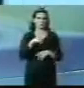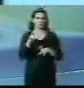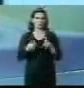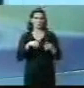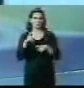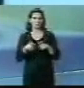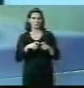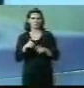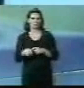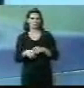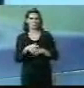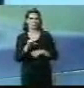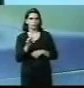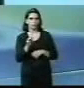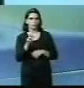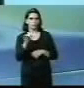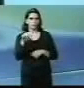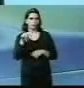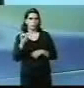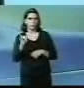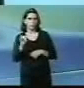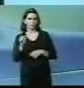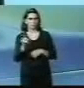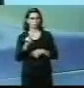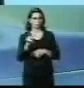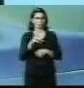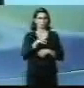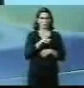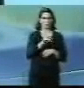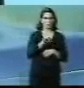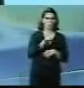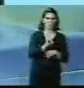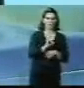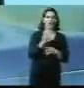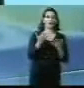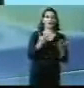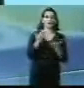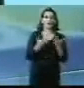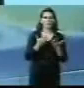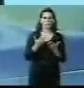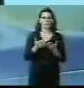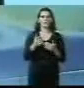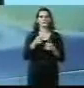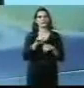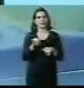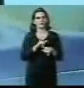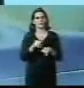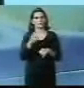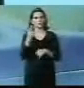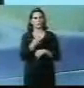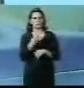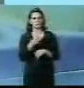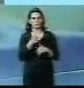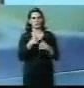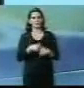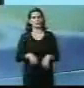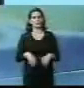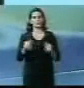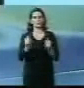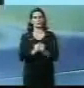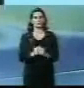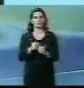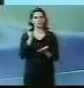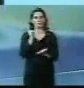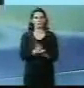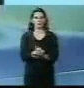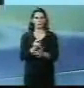o firewall, aí eu, não, mas ali é o proxy. Aí eu, não, ali é o firewall. Às vezes os dois estão no mesmo computador, certo? Isso mesmo. É